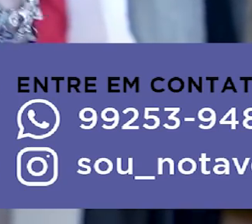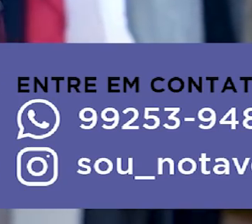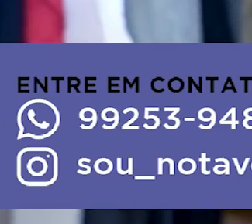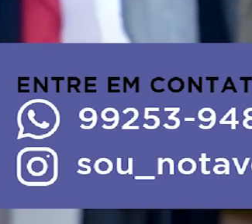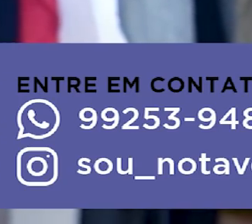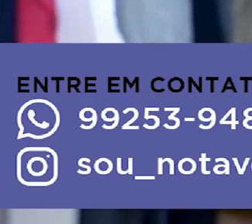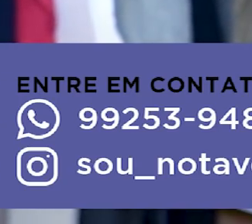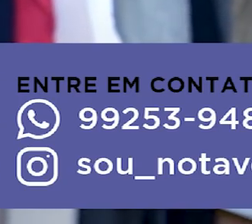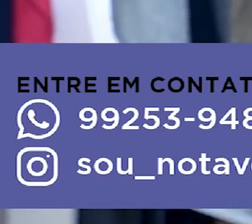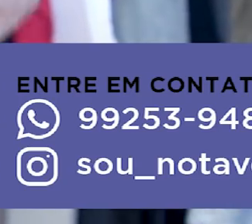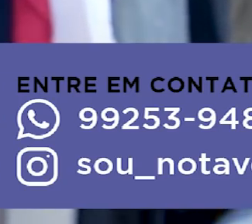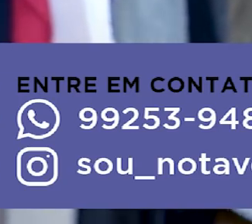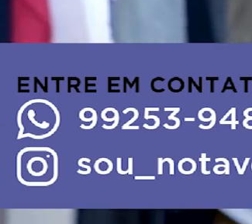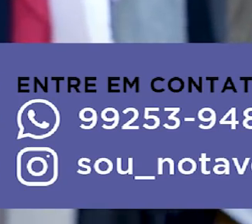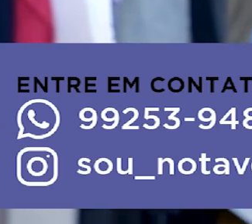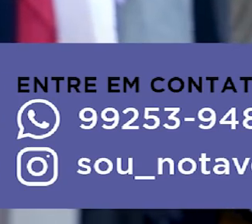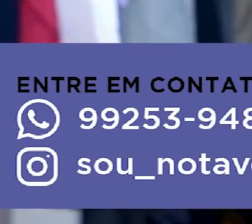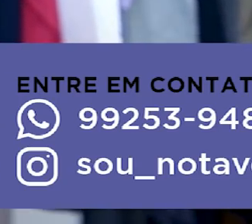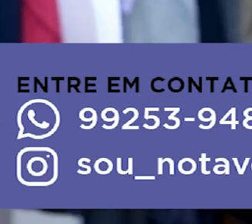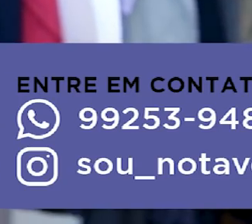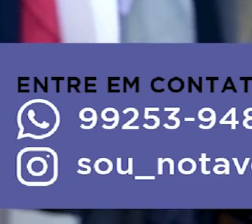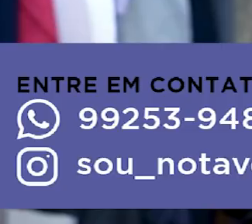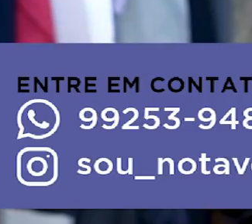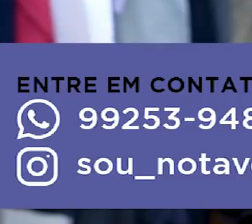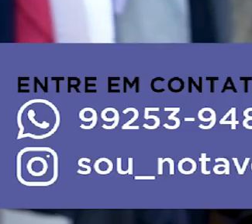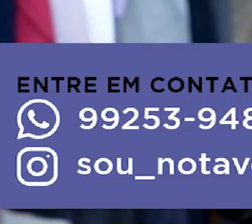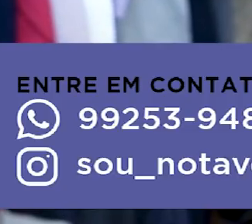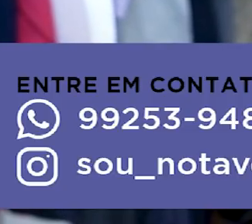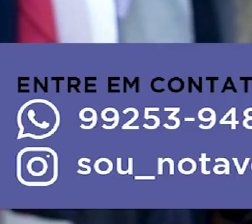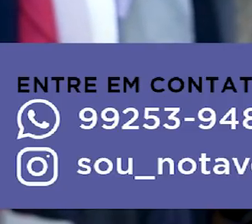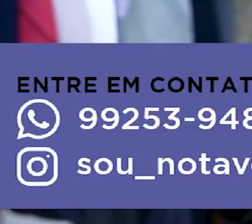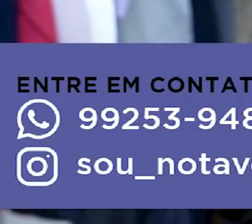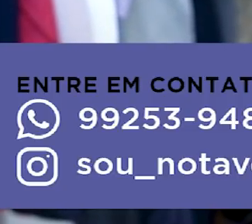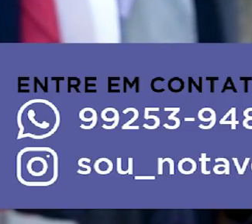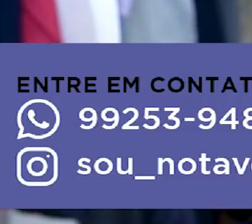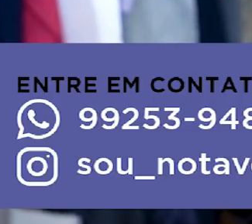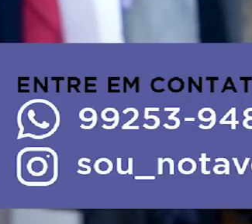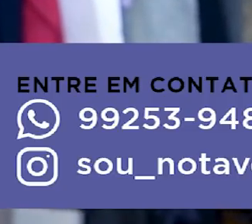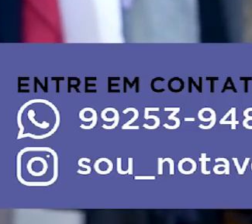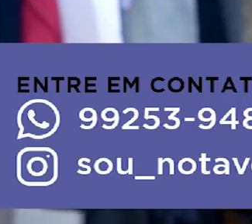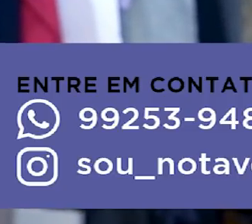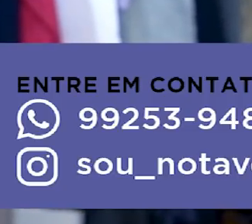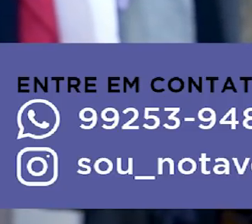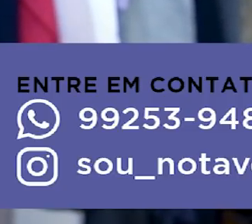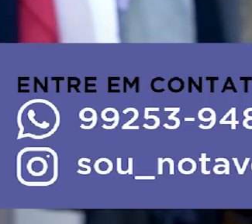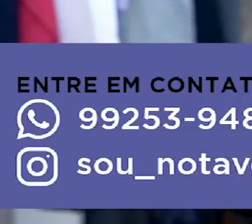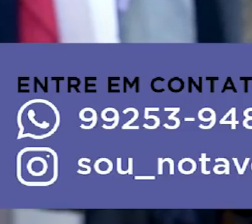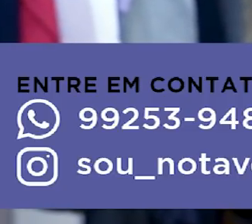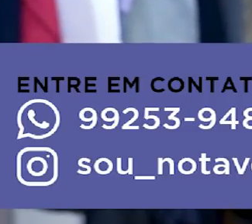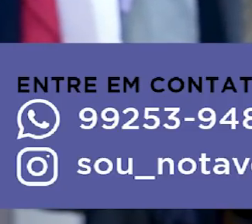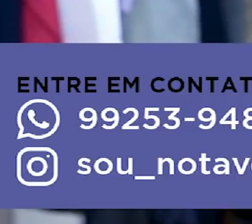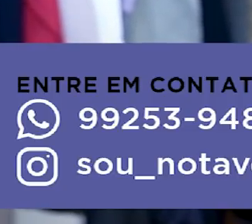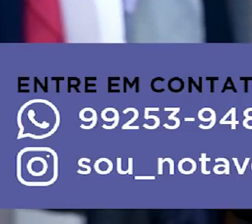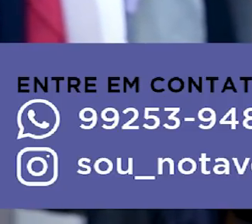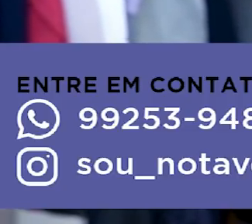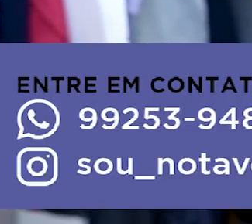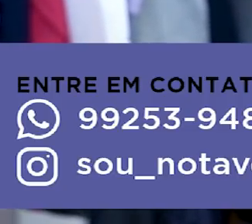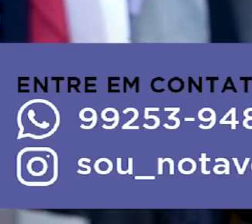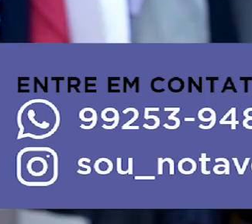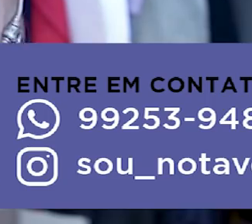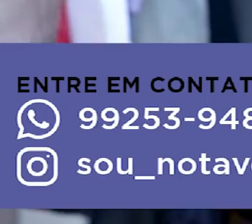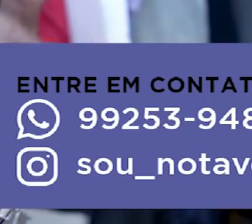pessoas contamos com você contamos com a sua parte faça faça isso queria que o senhor quer usar você começar